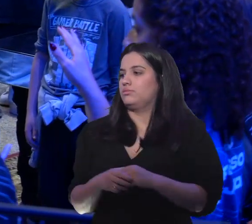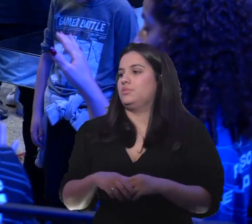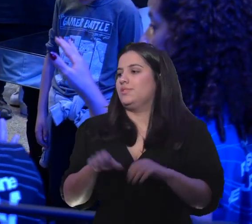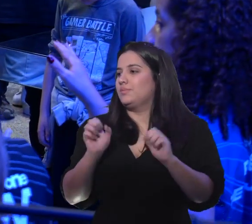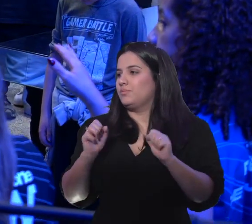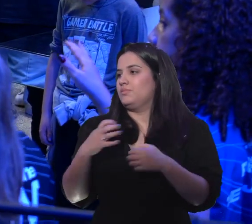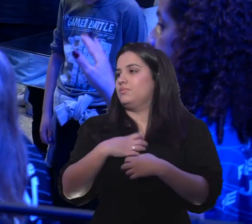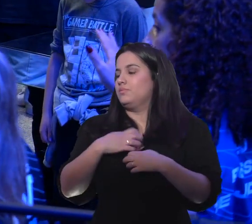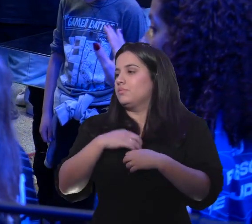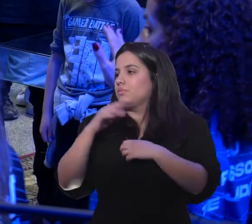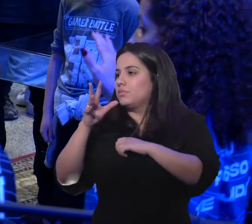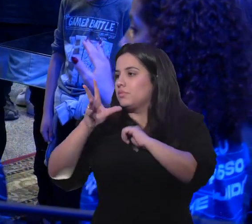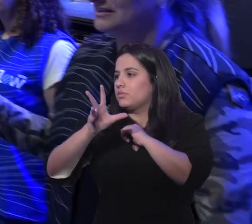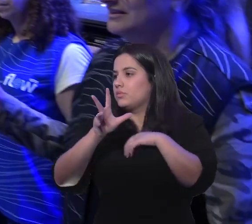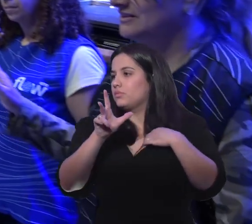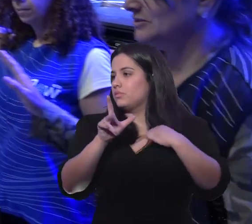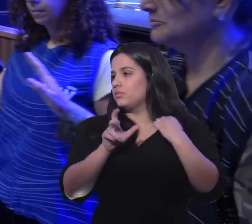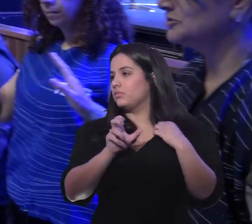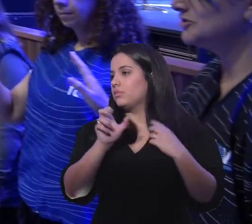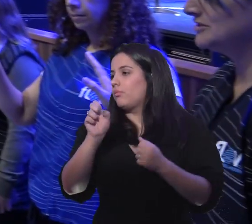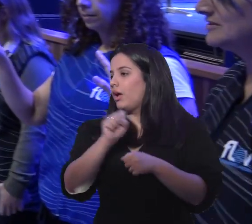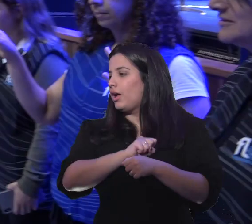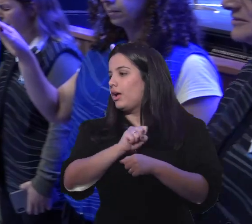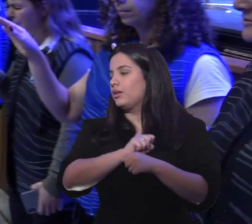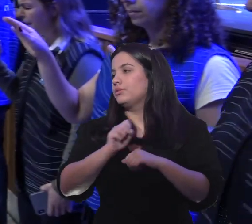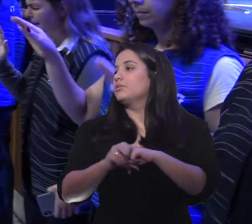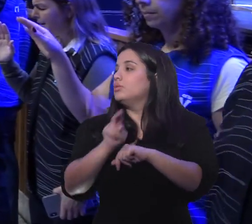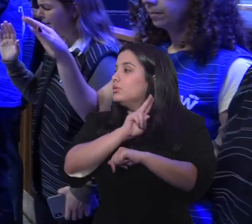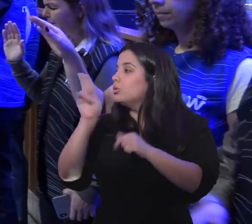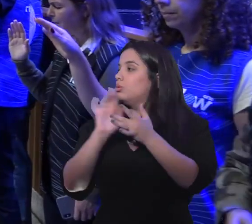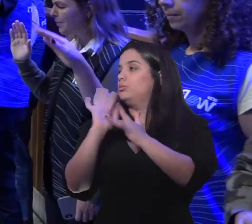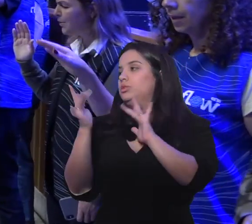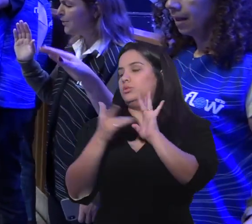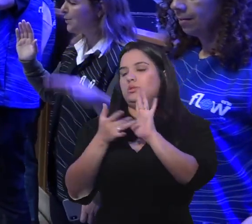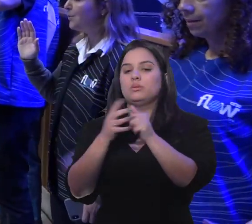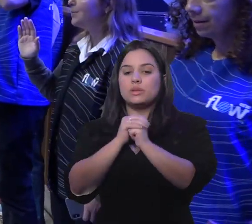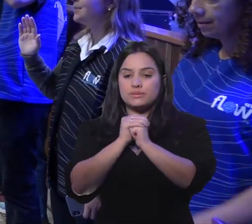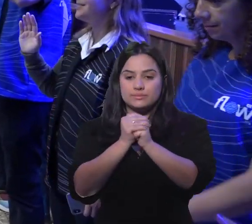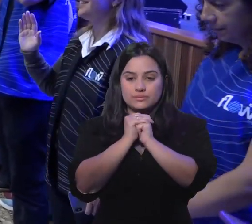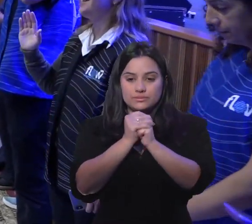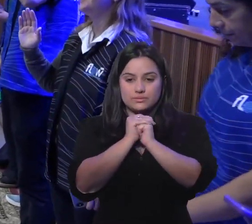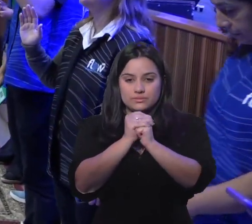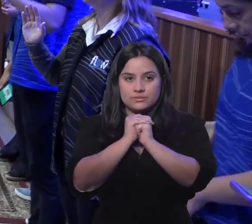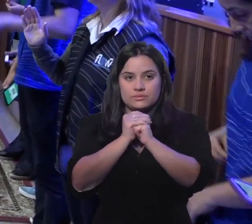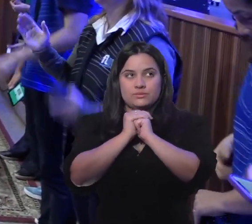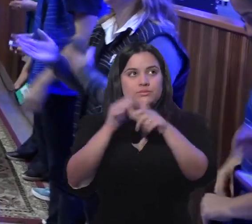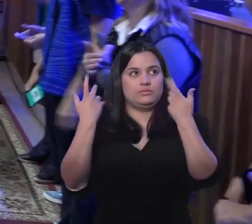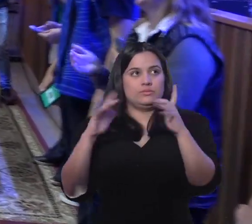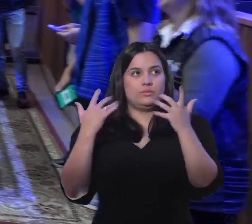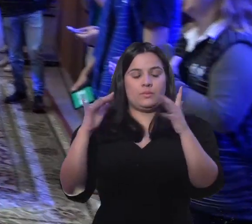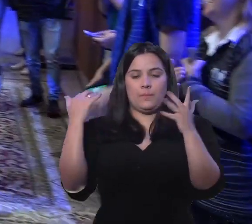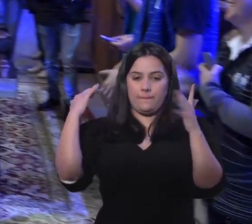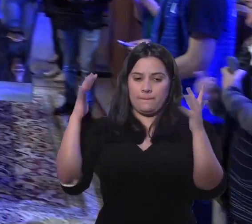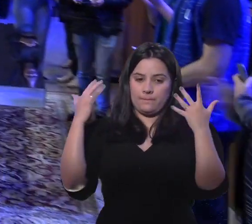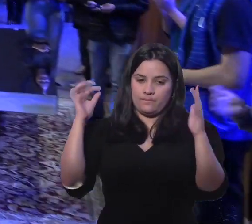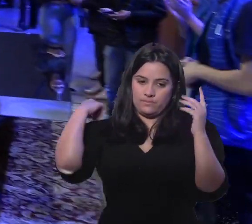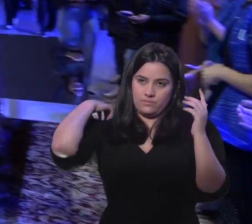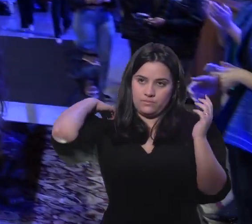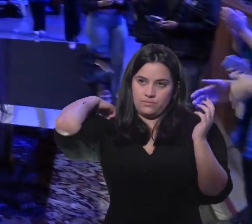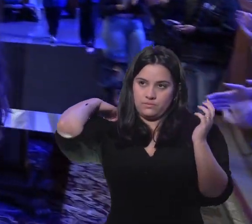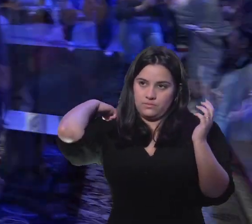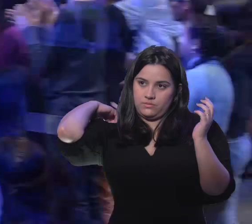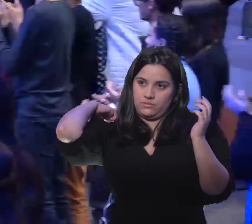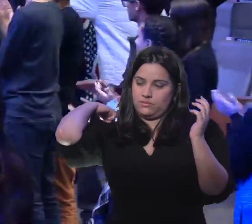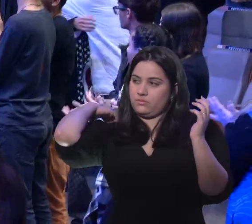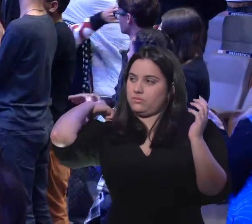amados e acompanhados quando eles saírem daqui, Pai, em nome de Jesus. Amém. Amém, galera? Não